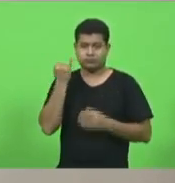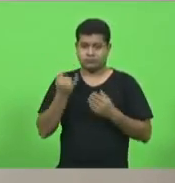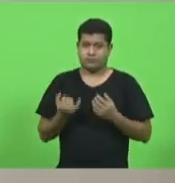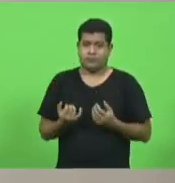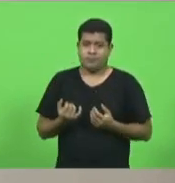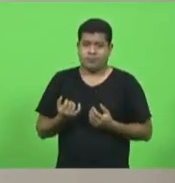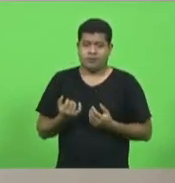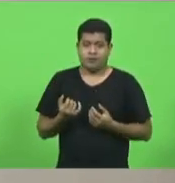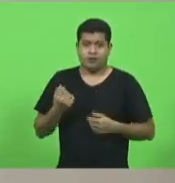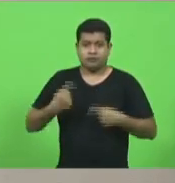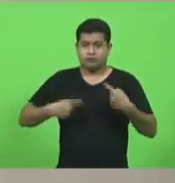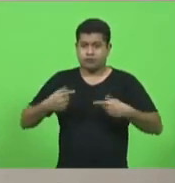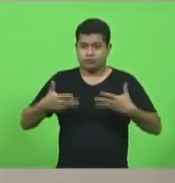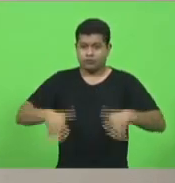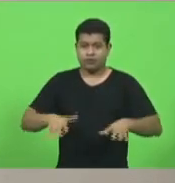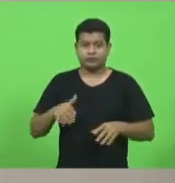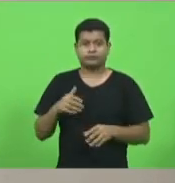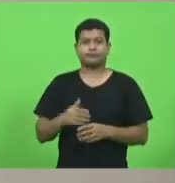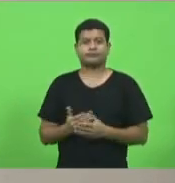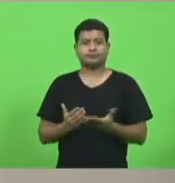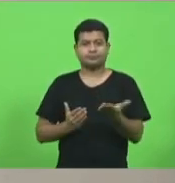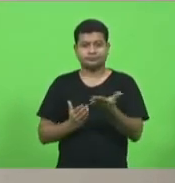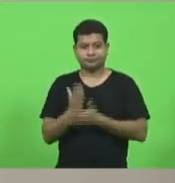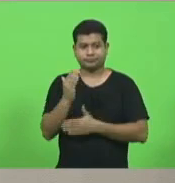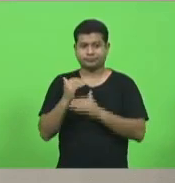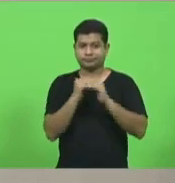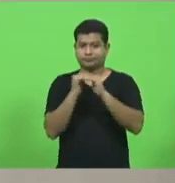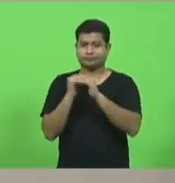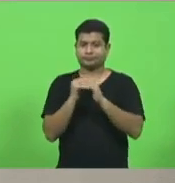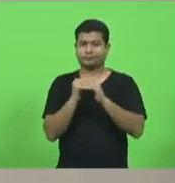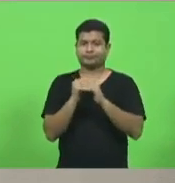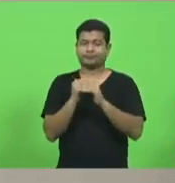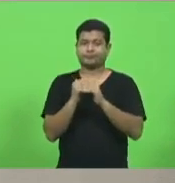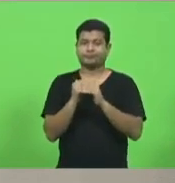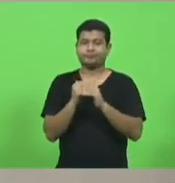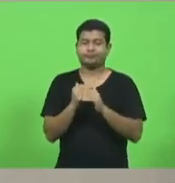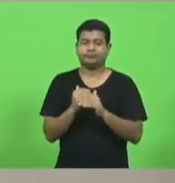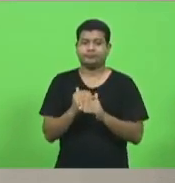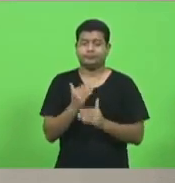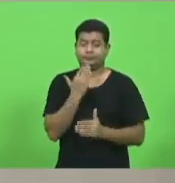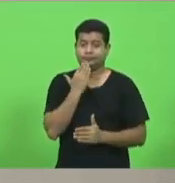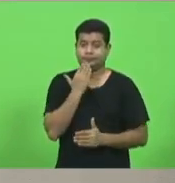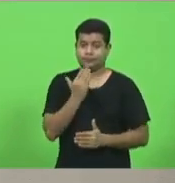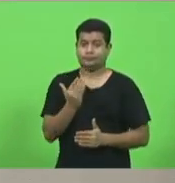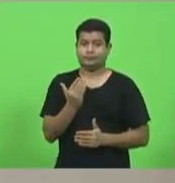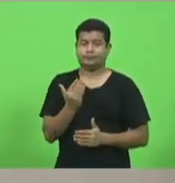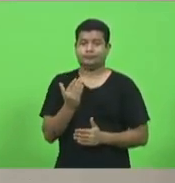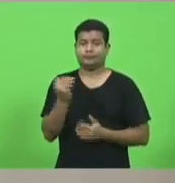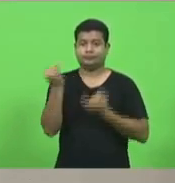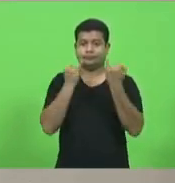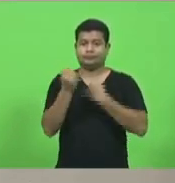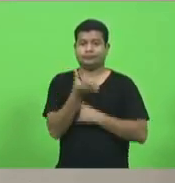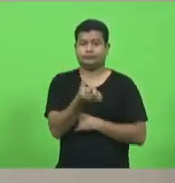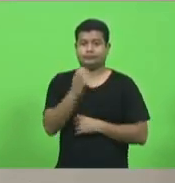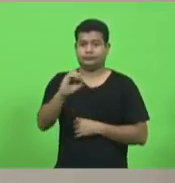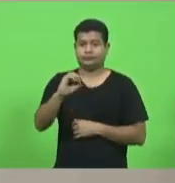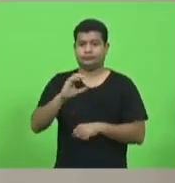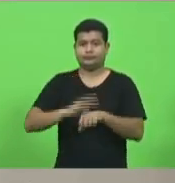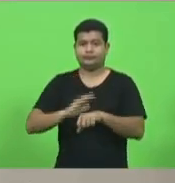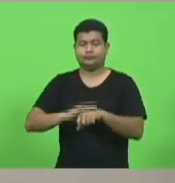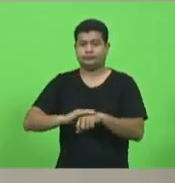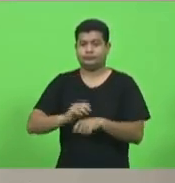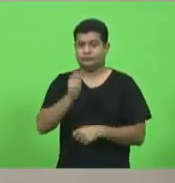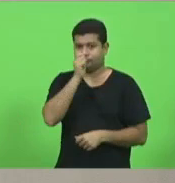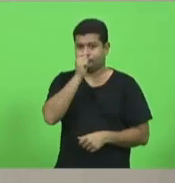que aprovam, permaneçam como se encontra. Aprovado por unanimidade. Pedido de informação 60. Autor deputado João Amin,